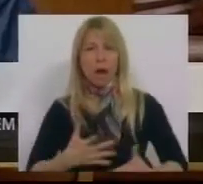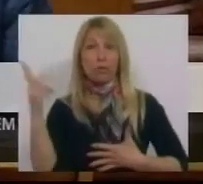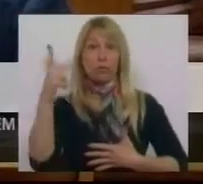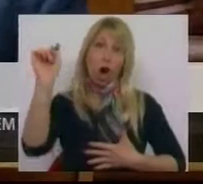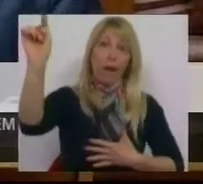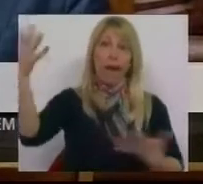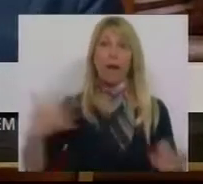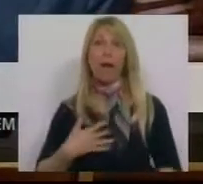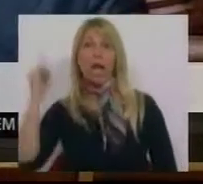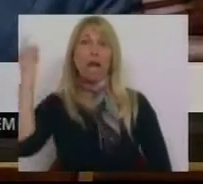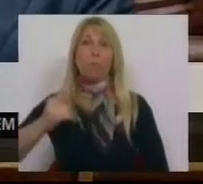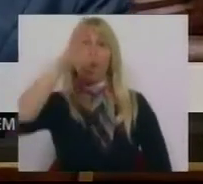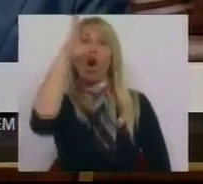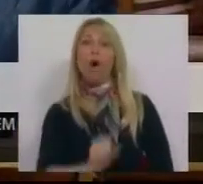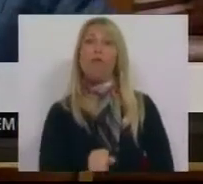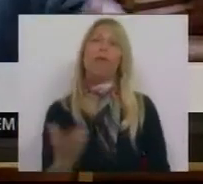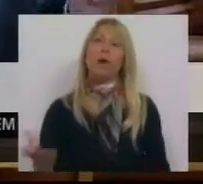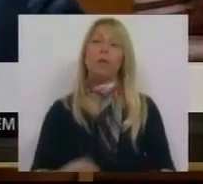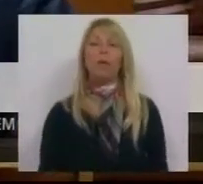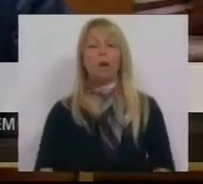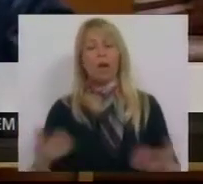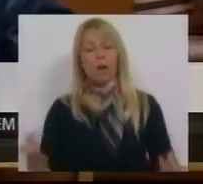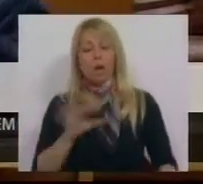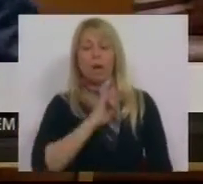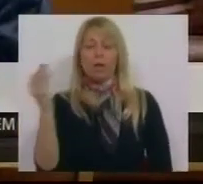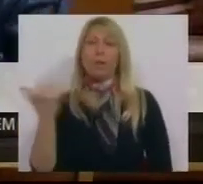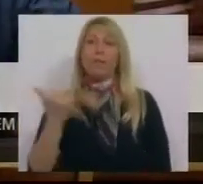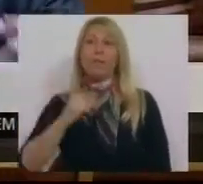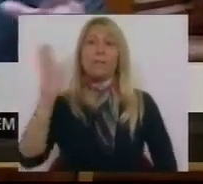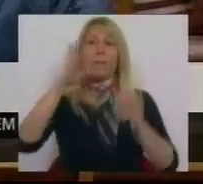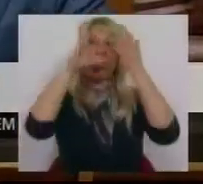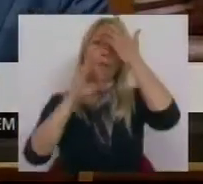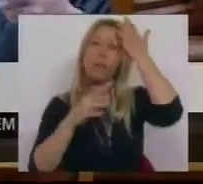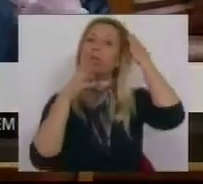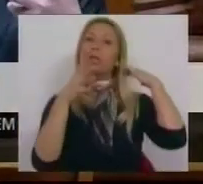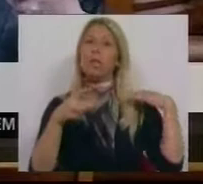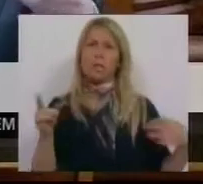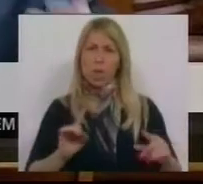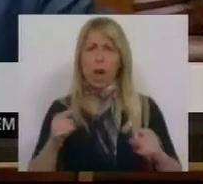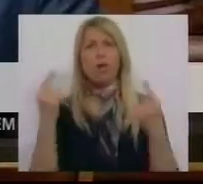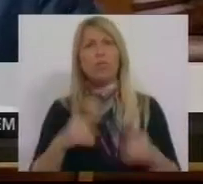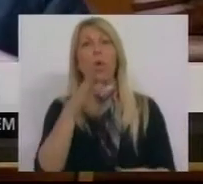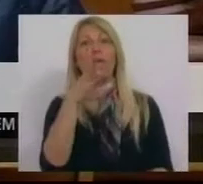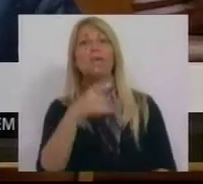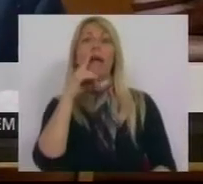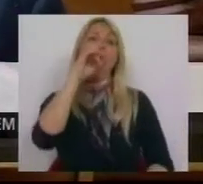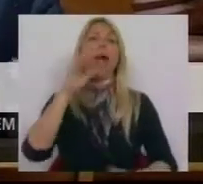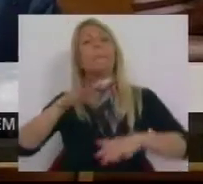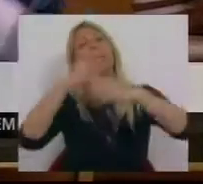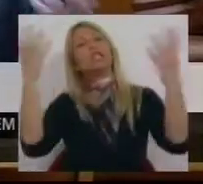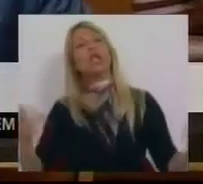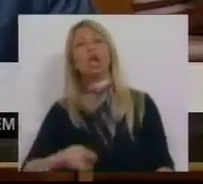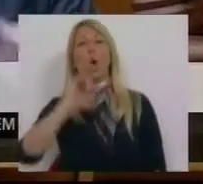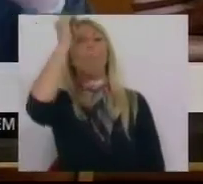ser imposto a este Governo. E, portanto, se o Sr. Vice-Primeiro-Ministro hoje aqui não se trata apenas de desmentir ou, enfim, ter uma história